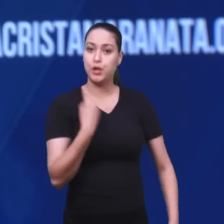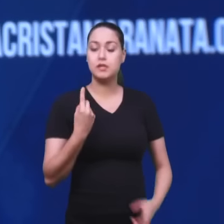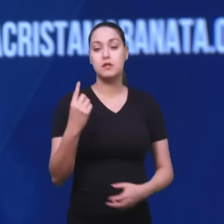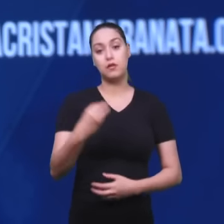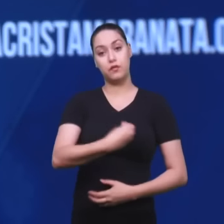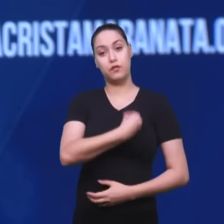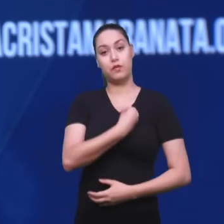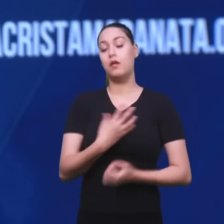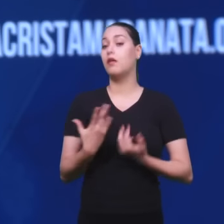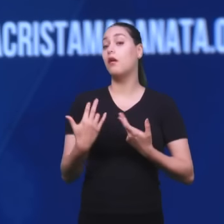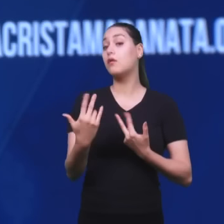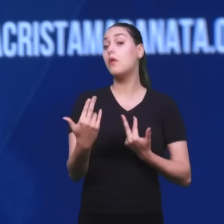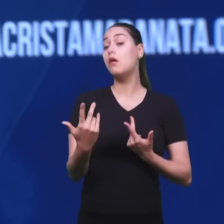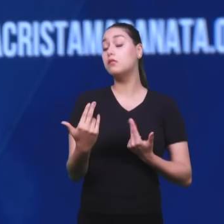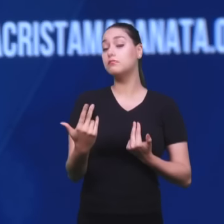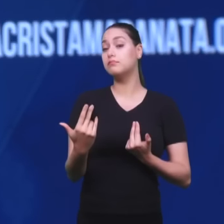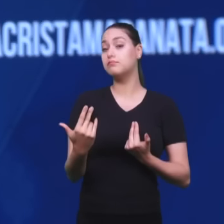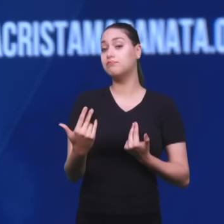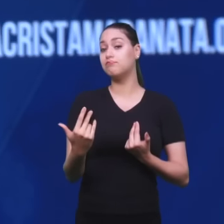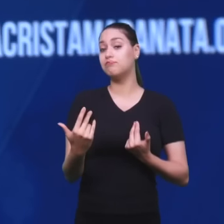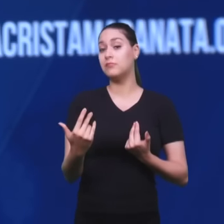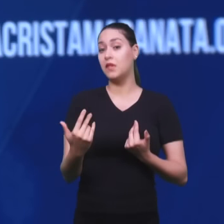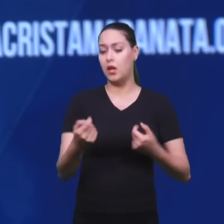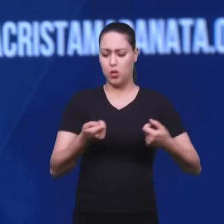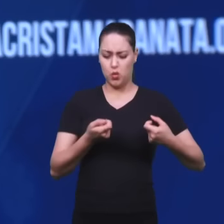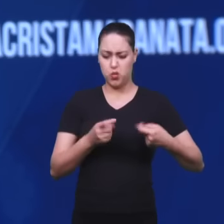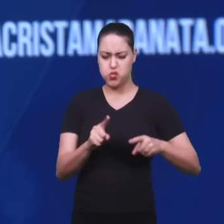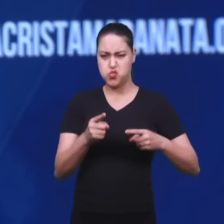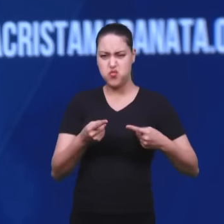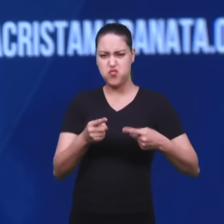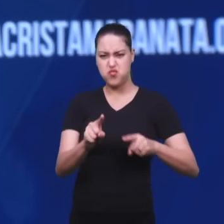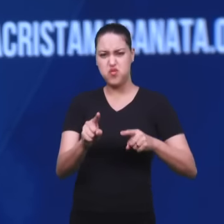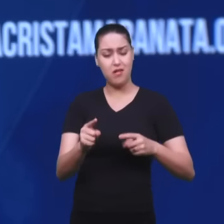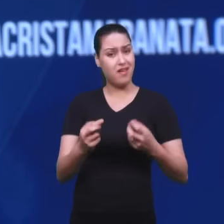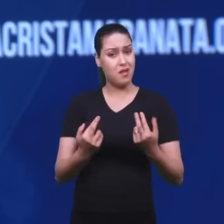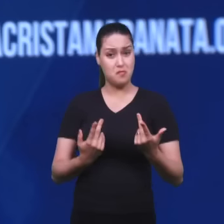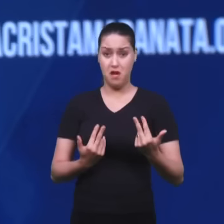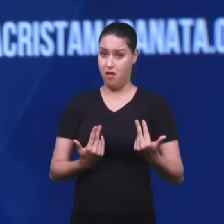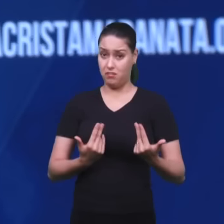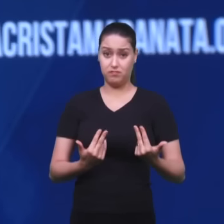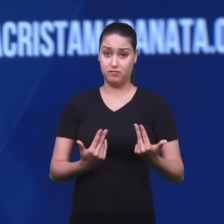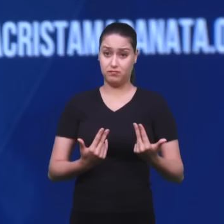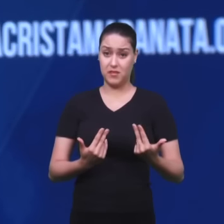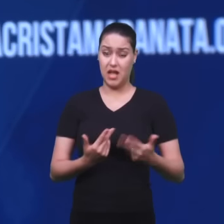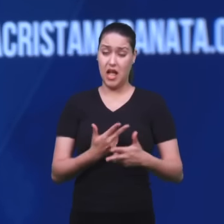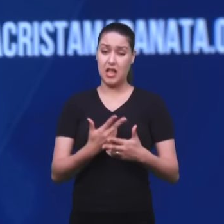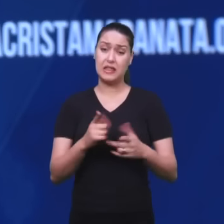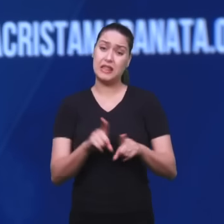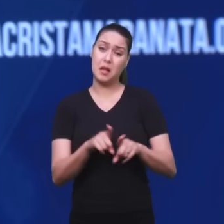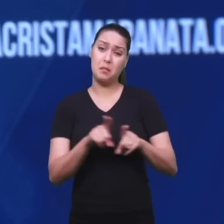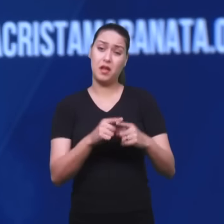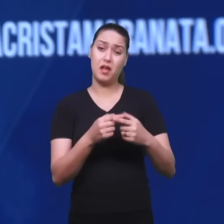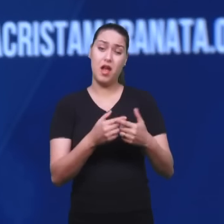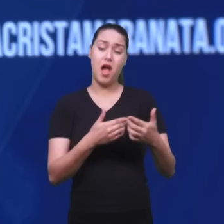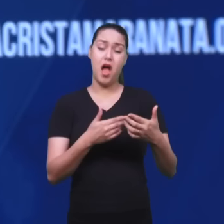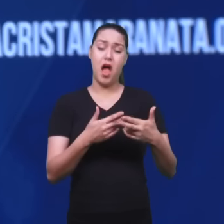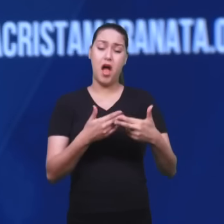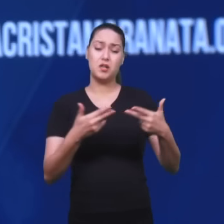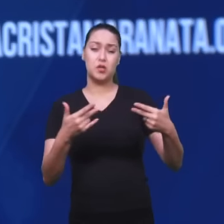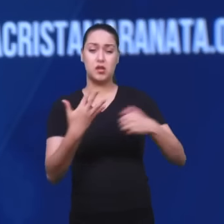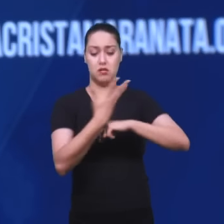O laço Aqui fala de Coisas que muitas vezes Nos atraem Amadilhas Ciladas